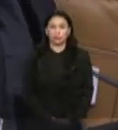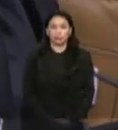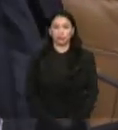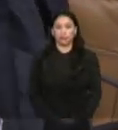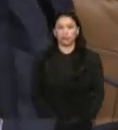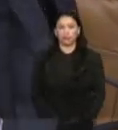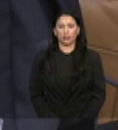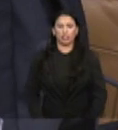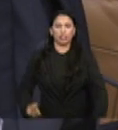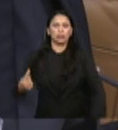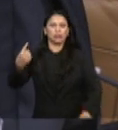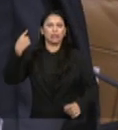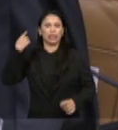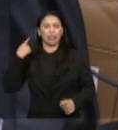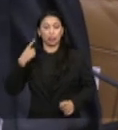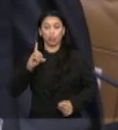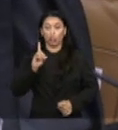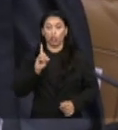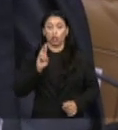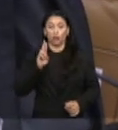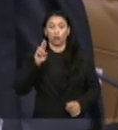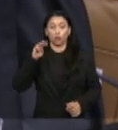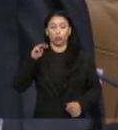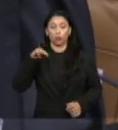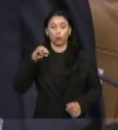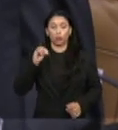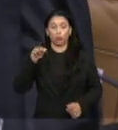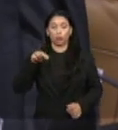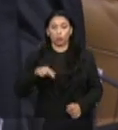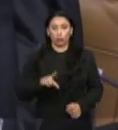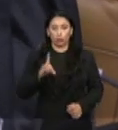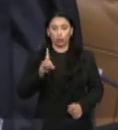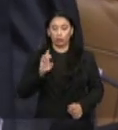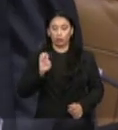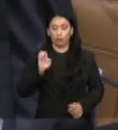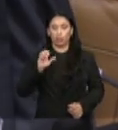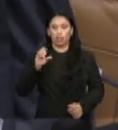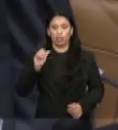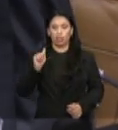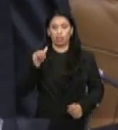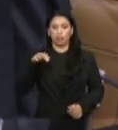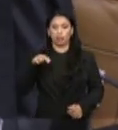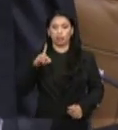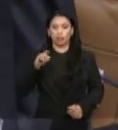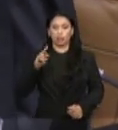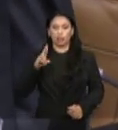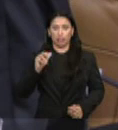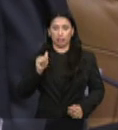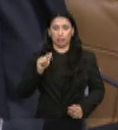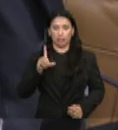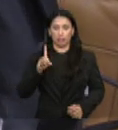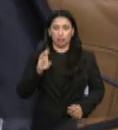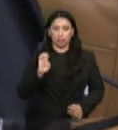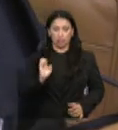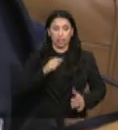Rui Drummond de Andrade o seguinte Rui Barbosa disse